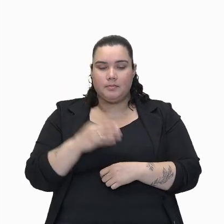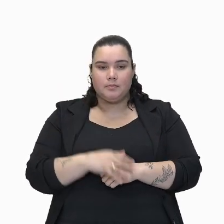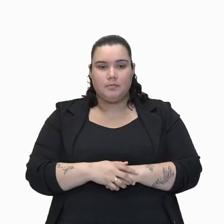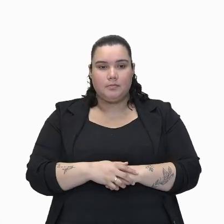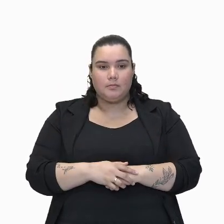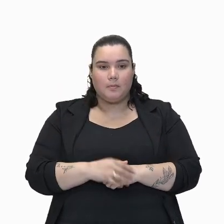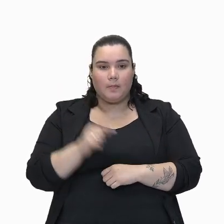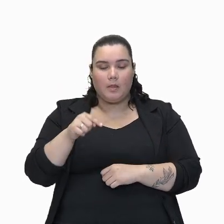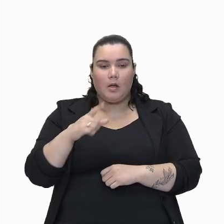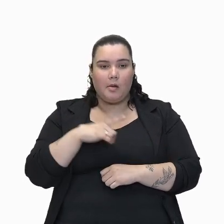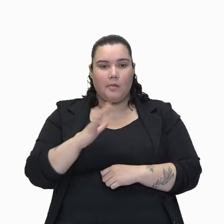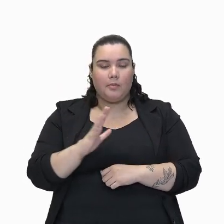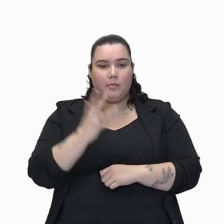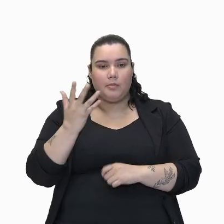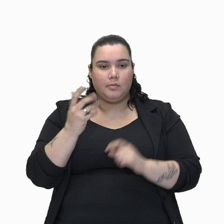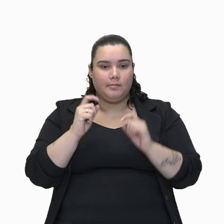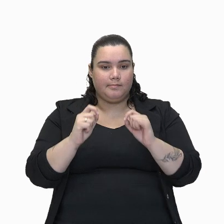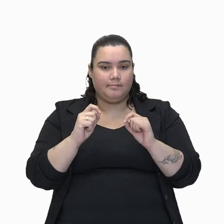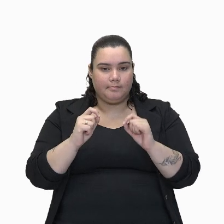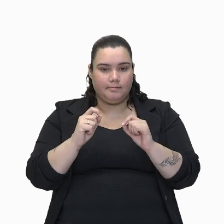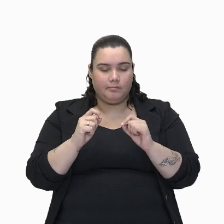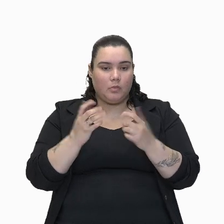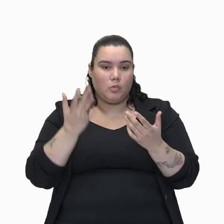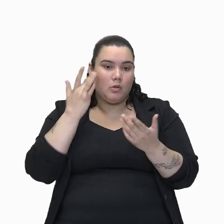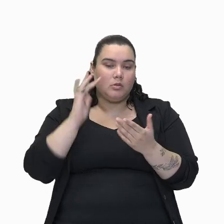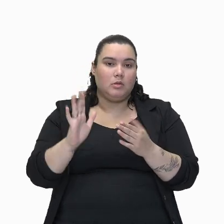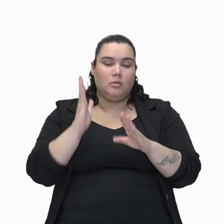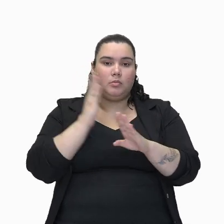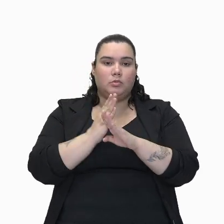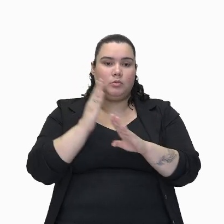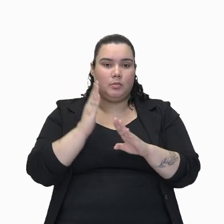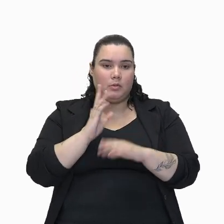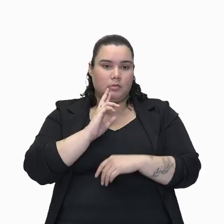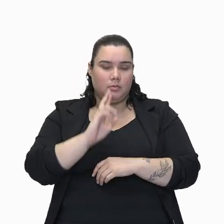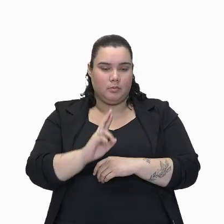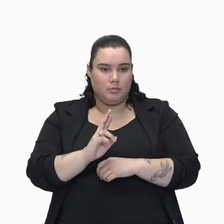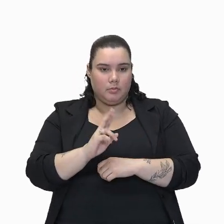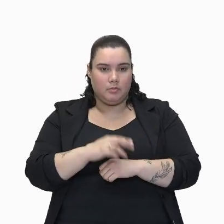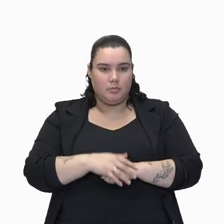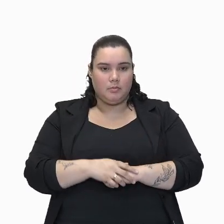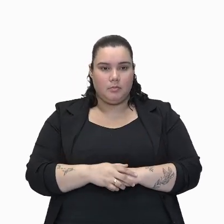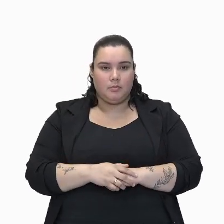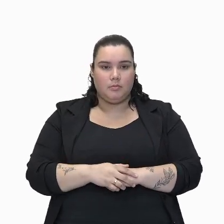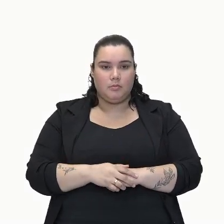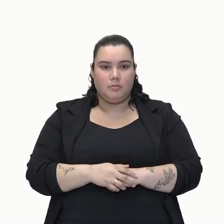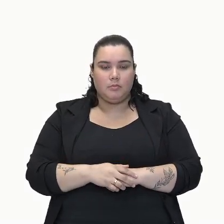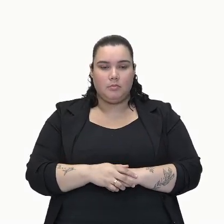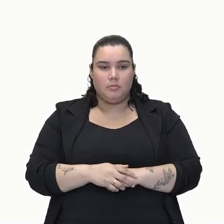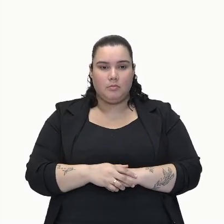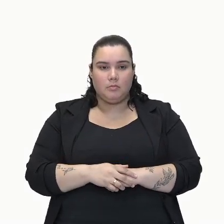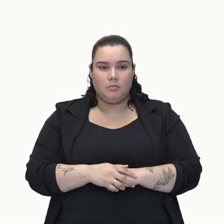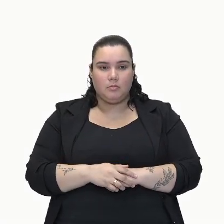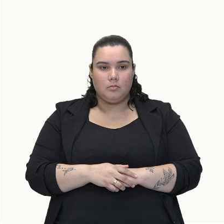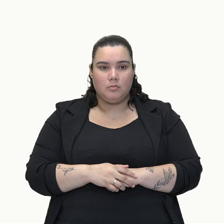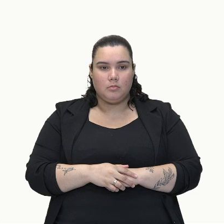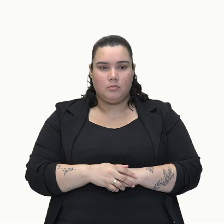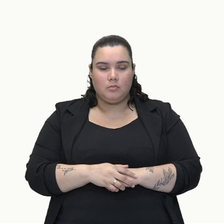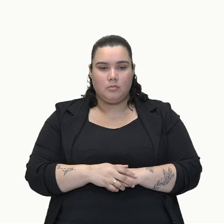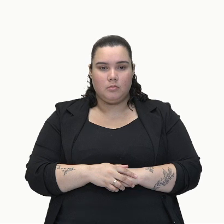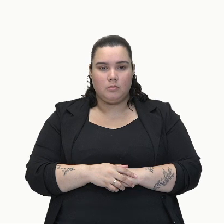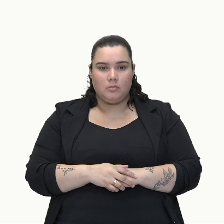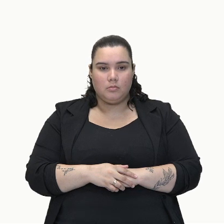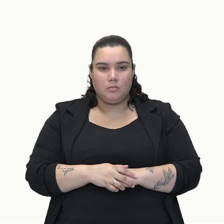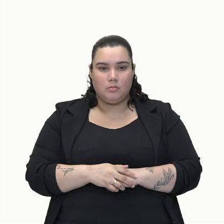iria causar uma indeterminação. Vou colocar aqui para vocês. Olha só.